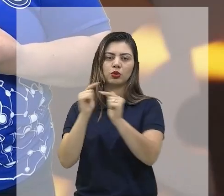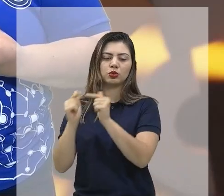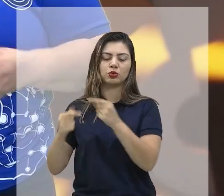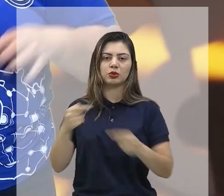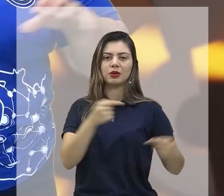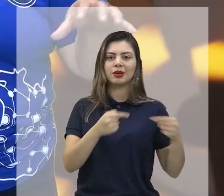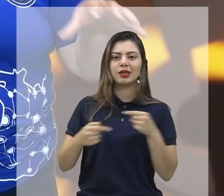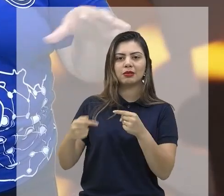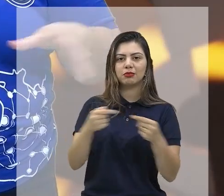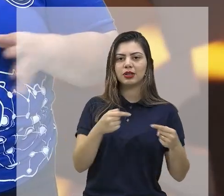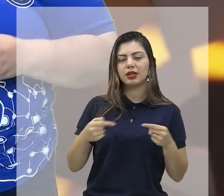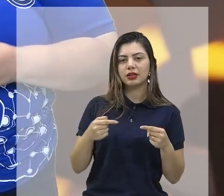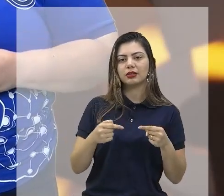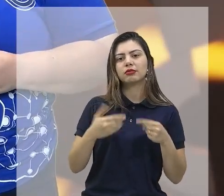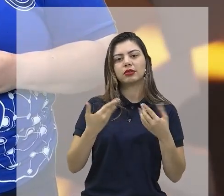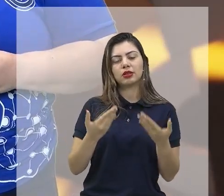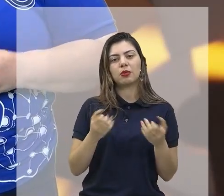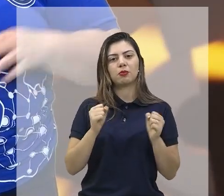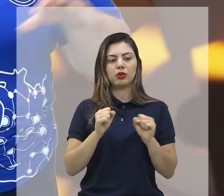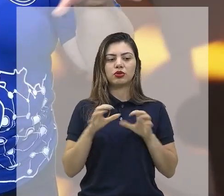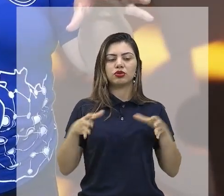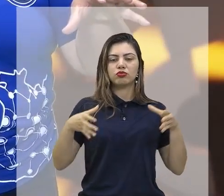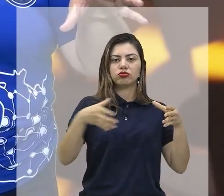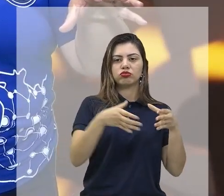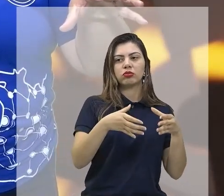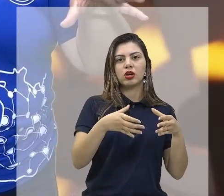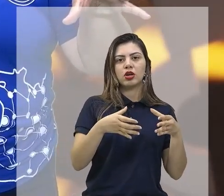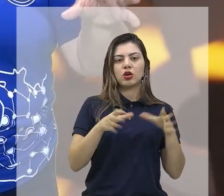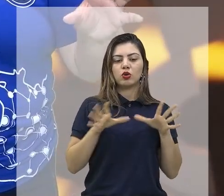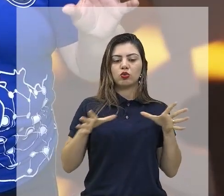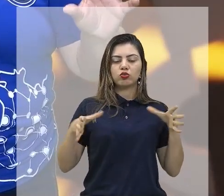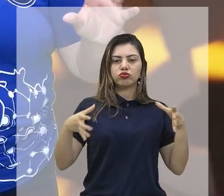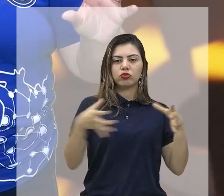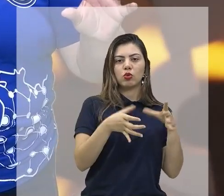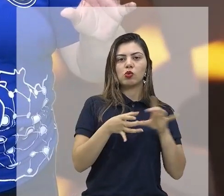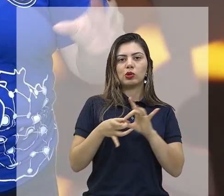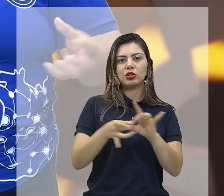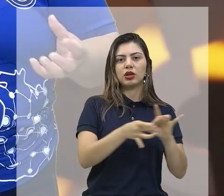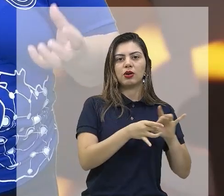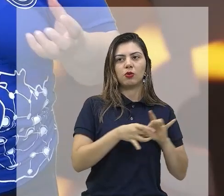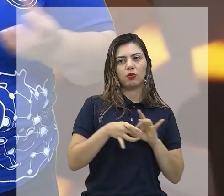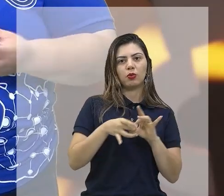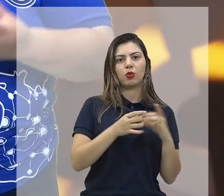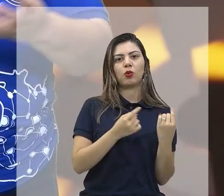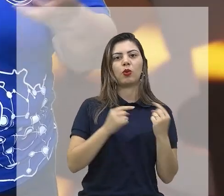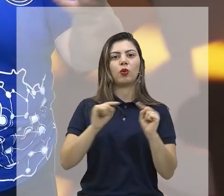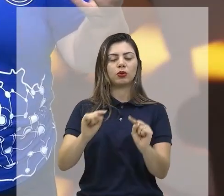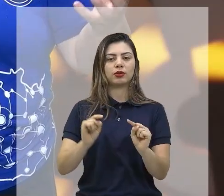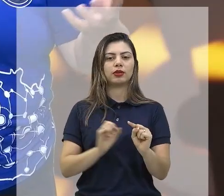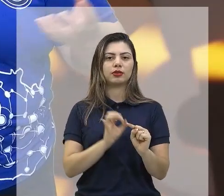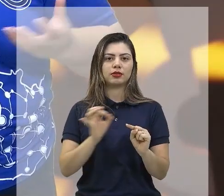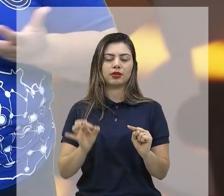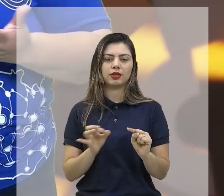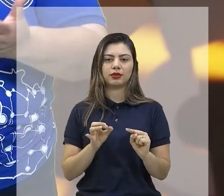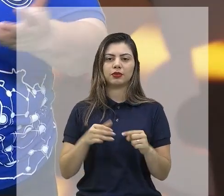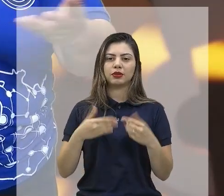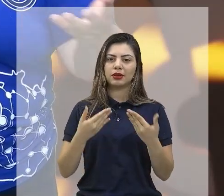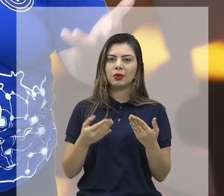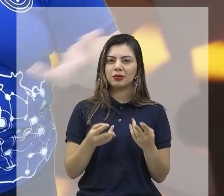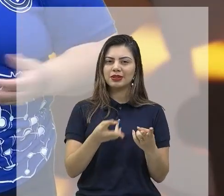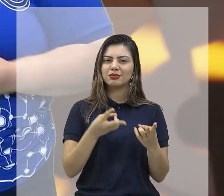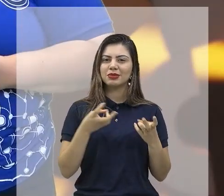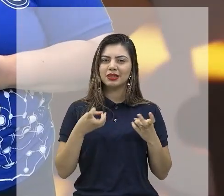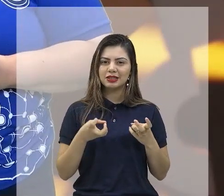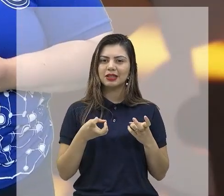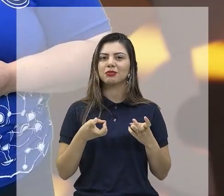né, mesmo, a entrar em qualquer conflito. Ou seja, percebam aí essa pólvora que cai então